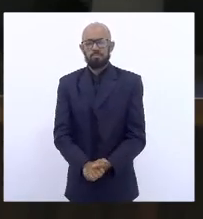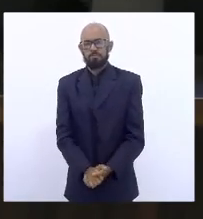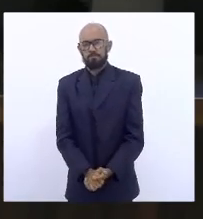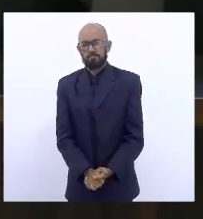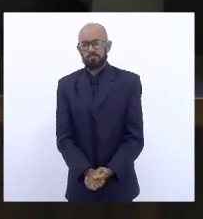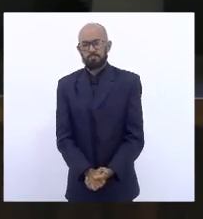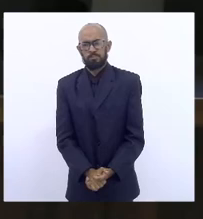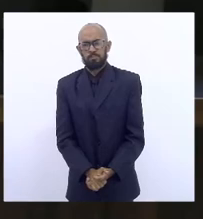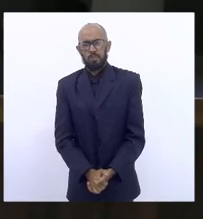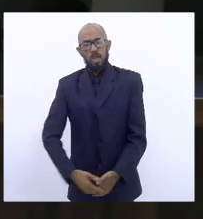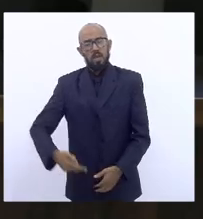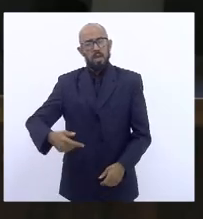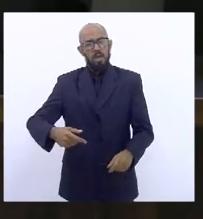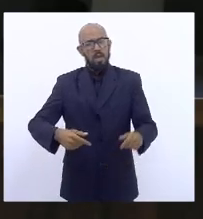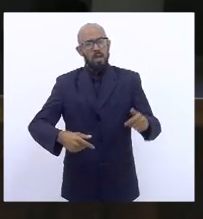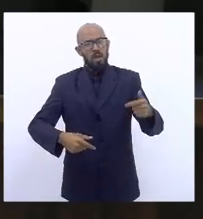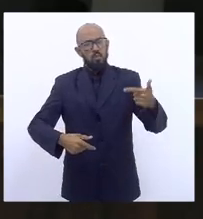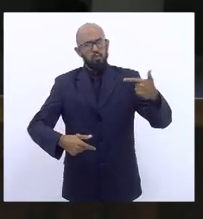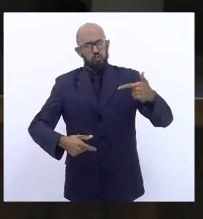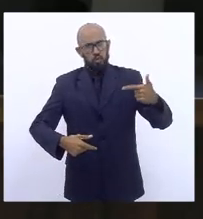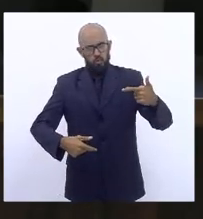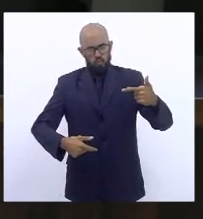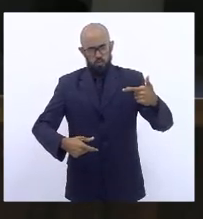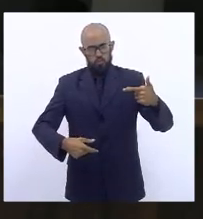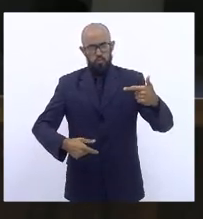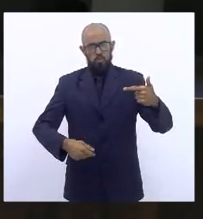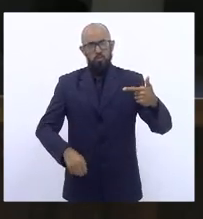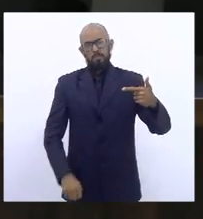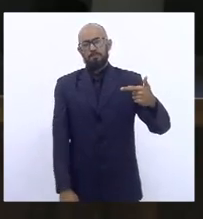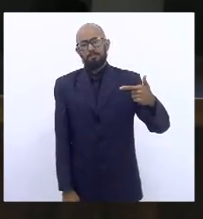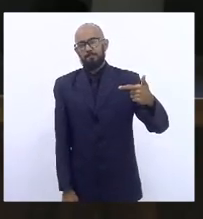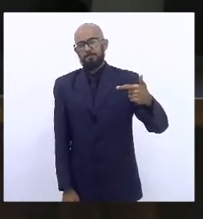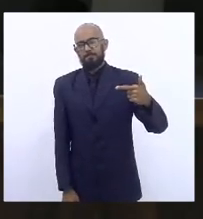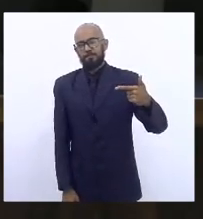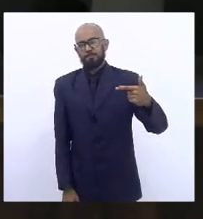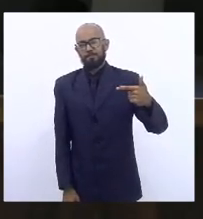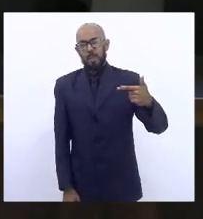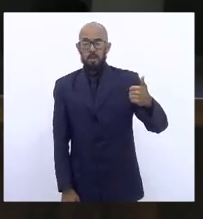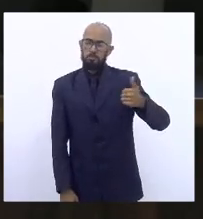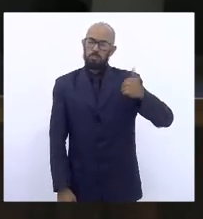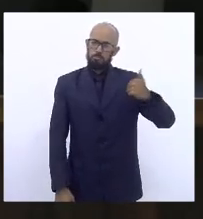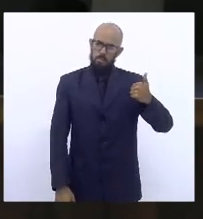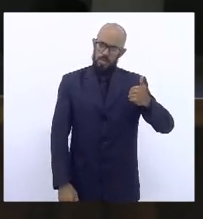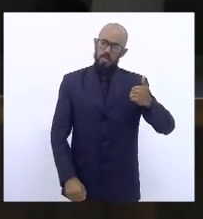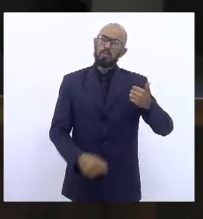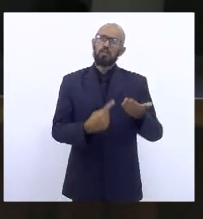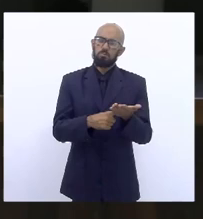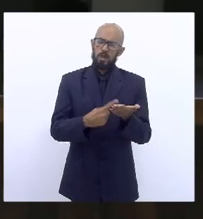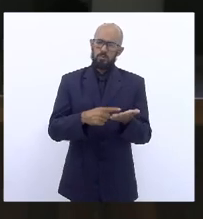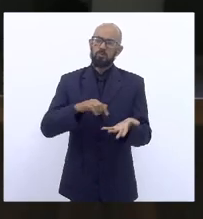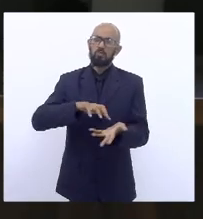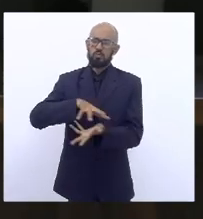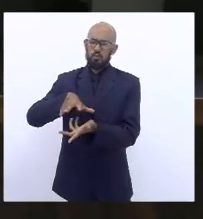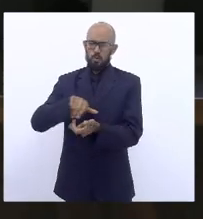A segunda mola propulsora, porque essa primeira, a do Pacto Educativo Global,